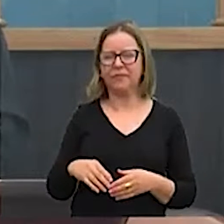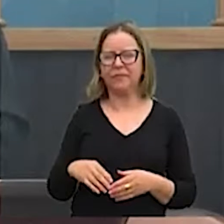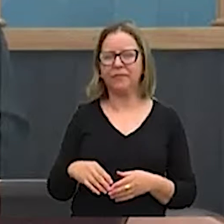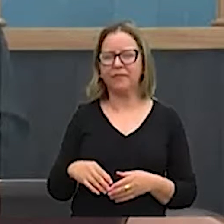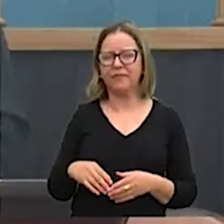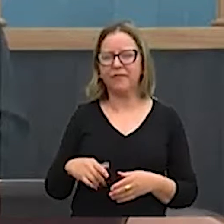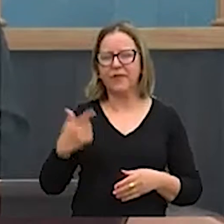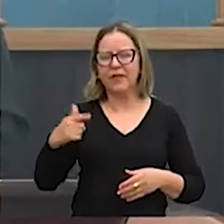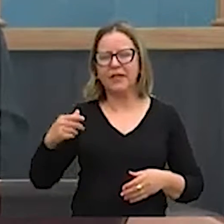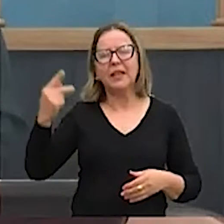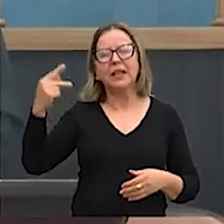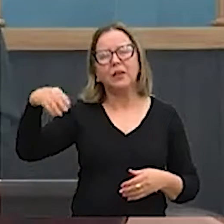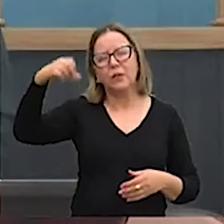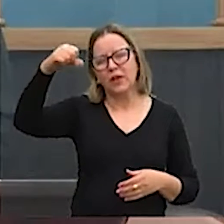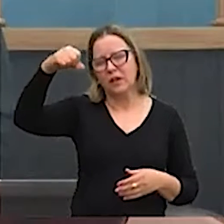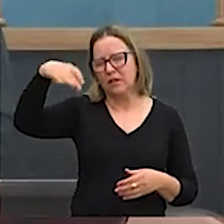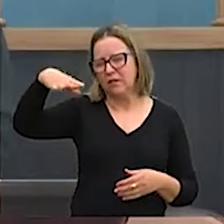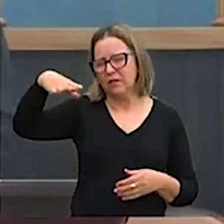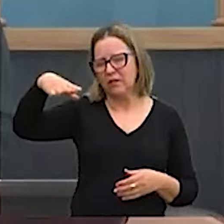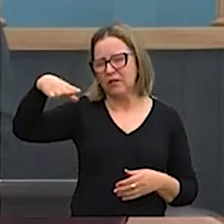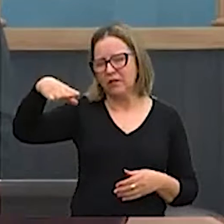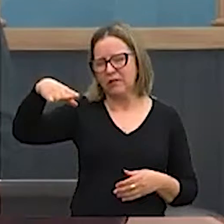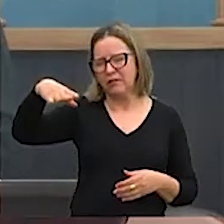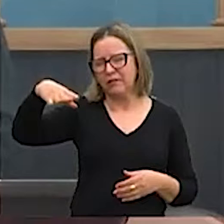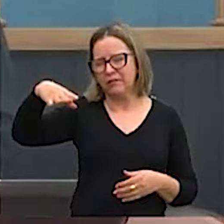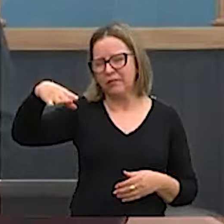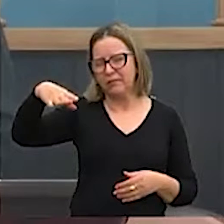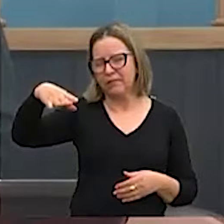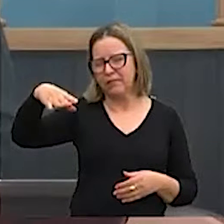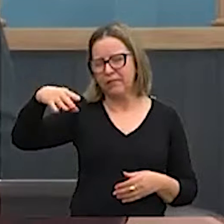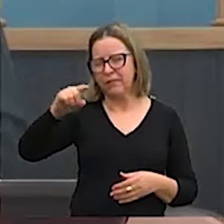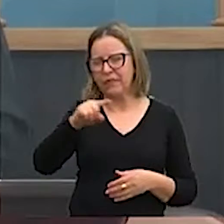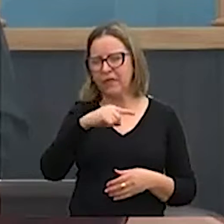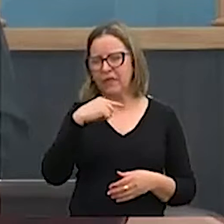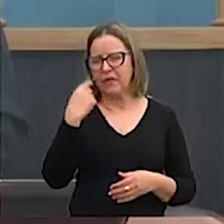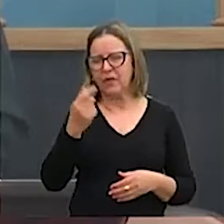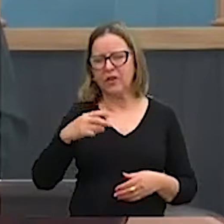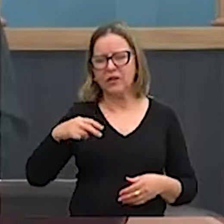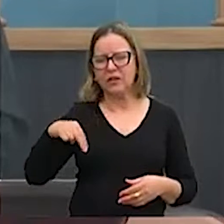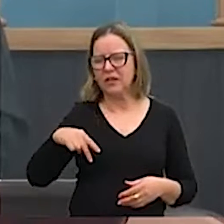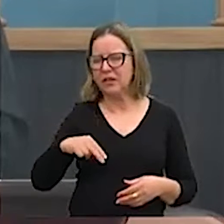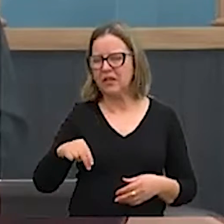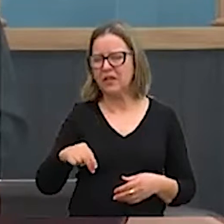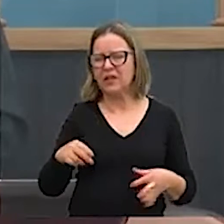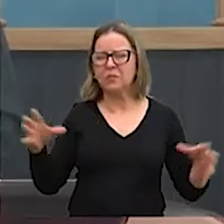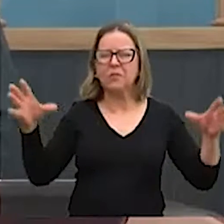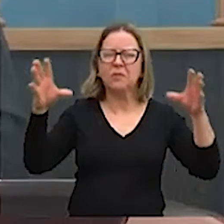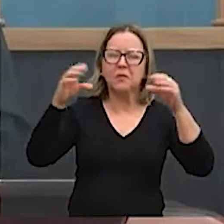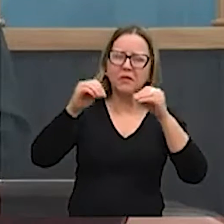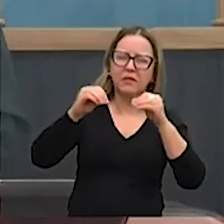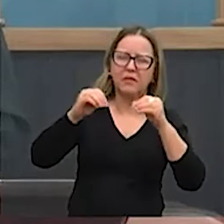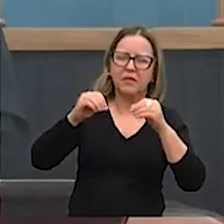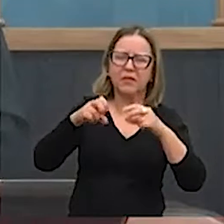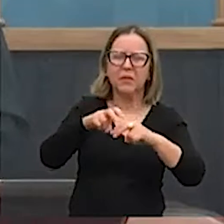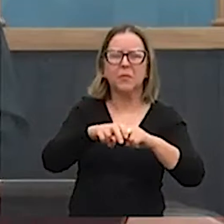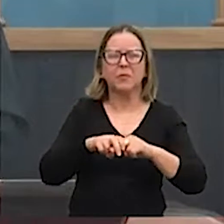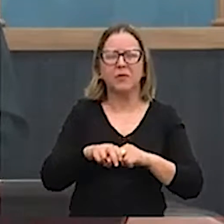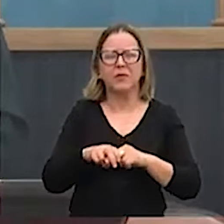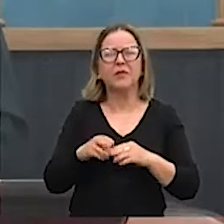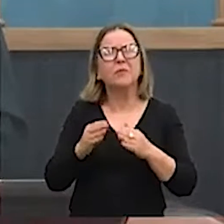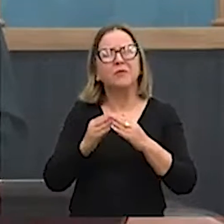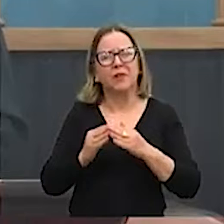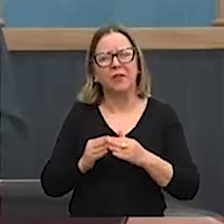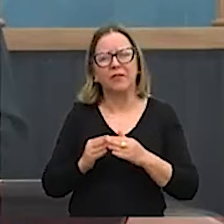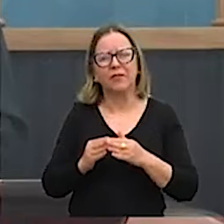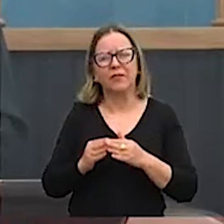Sem a tua luz, nós andamos em trevas. Por isso, vem falar